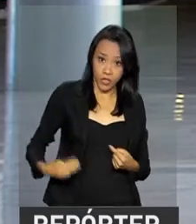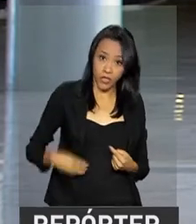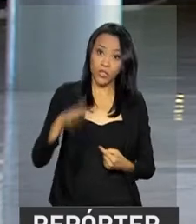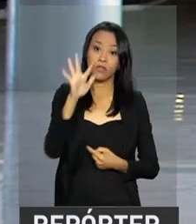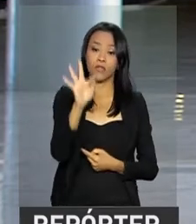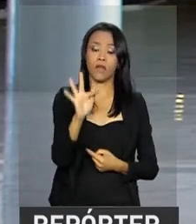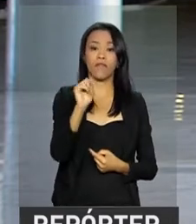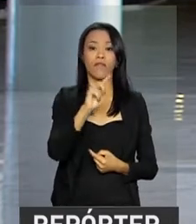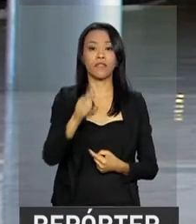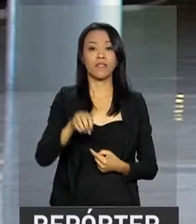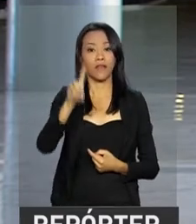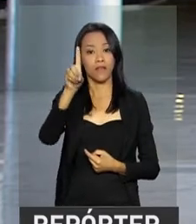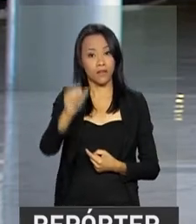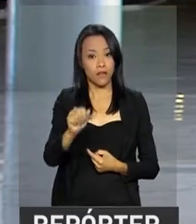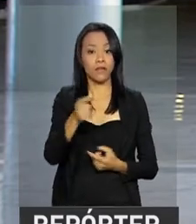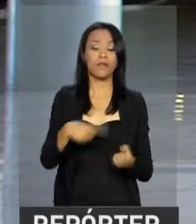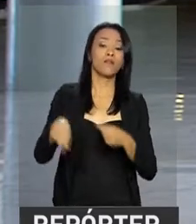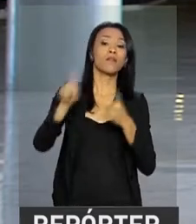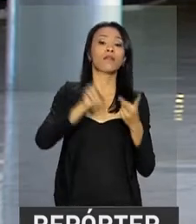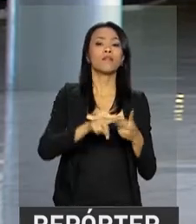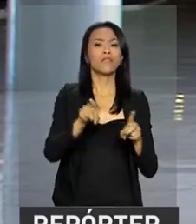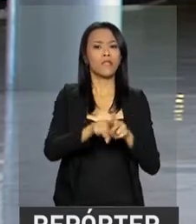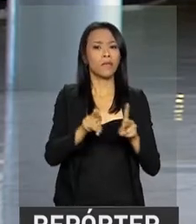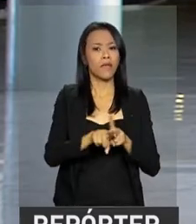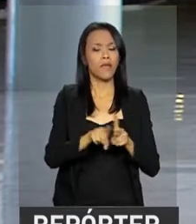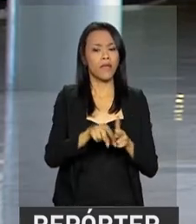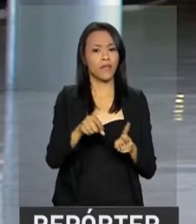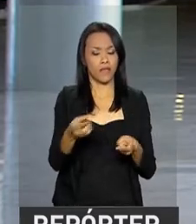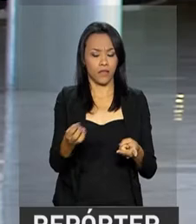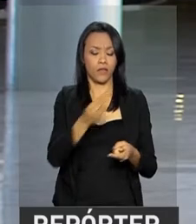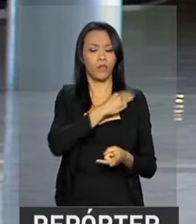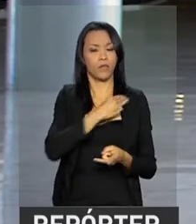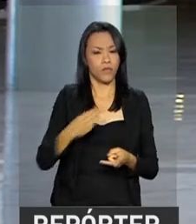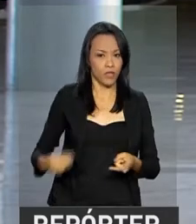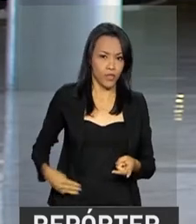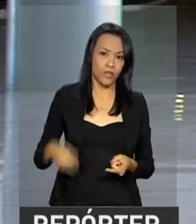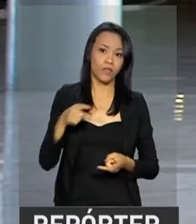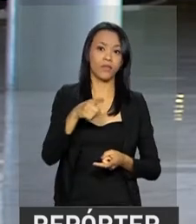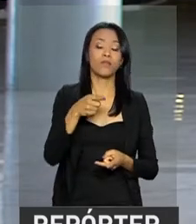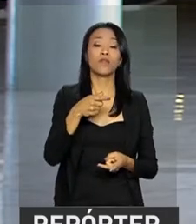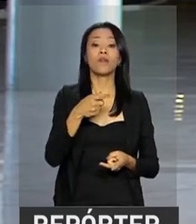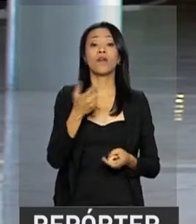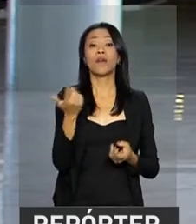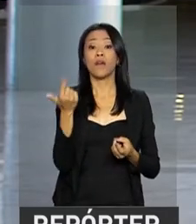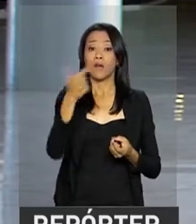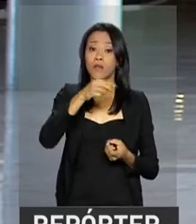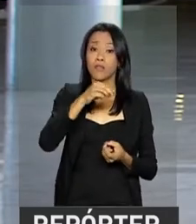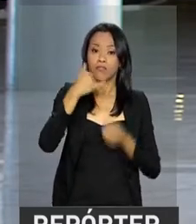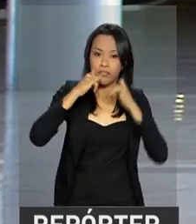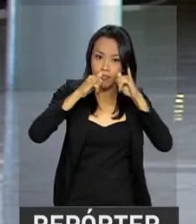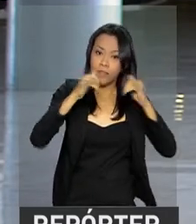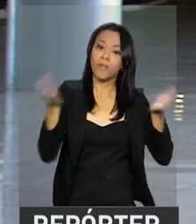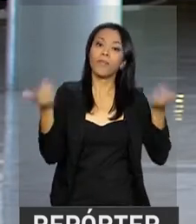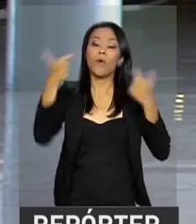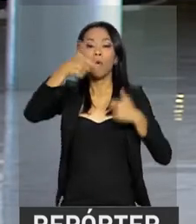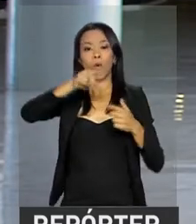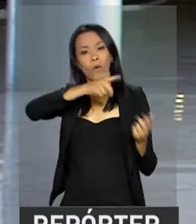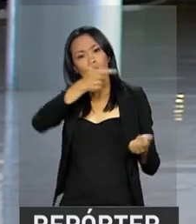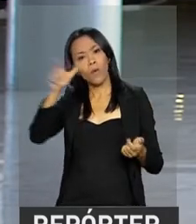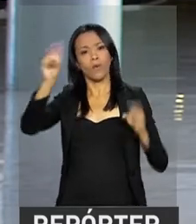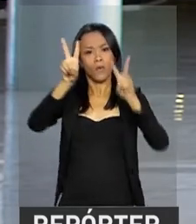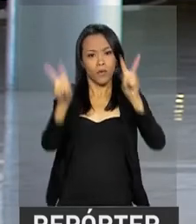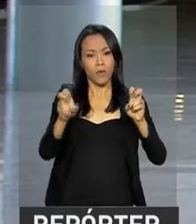Henrique Meirelles, e o de Minas e Energia, Fernando Coelho Filho. Agora, mudando de assunto, quase